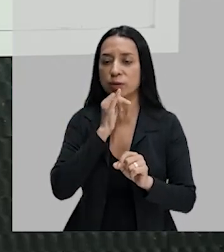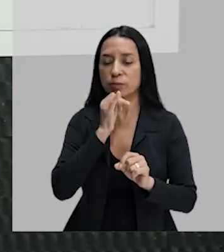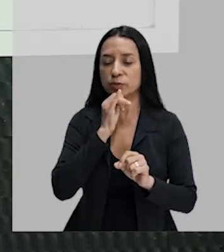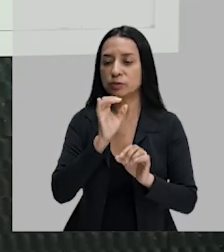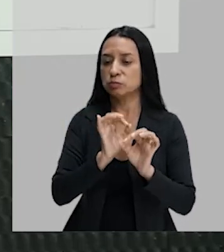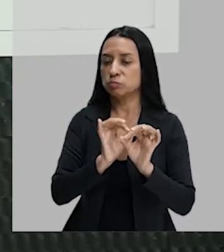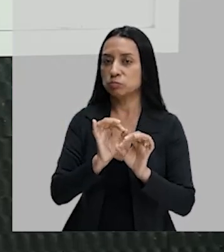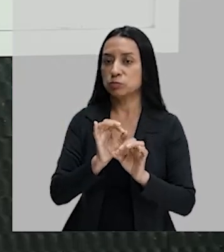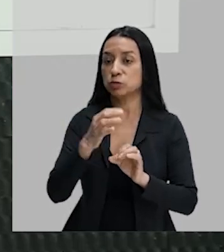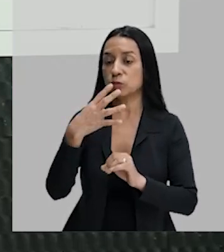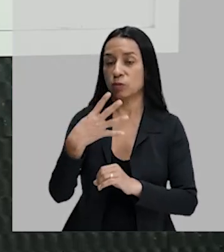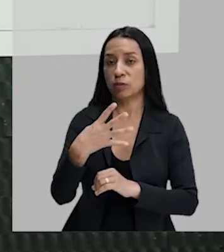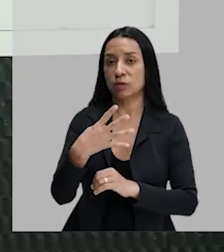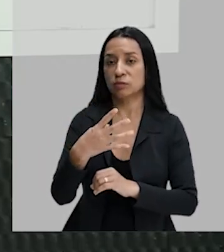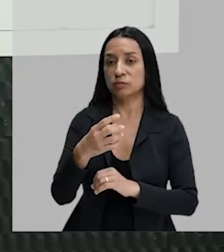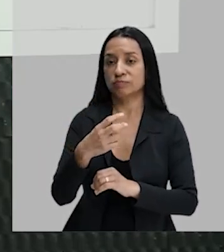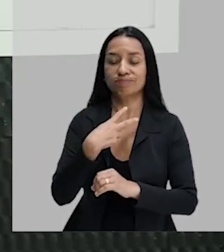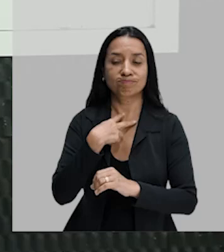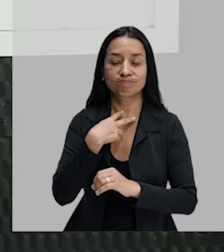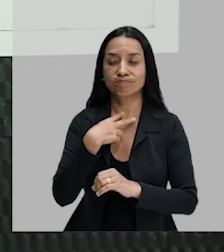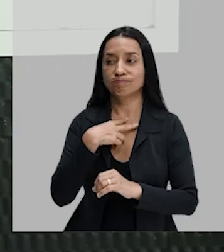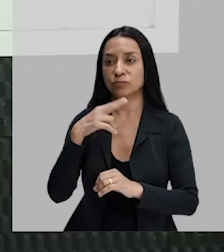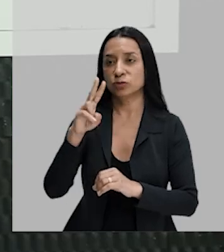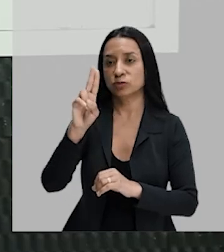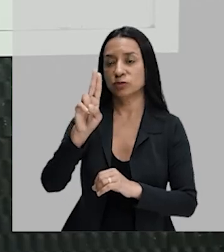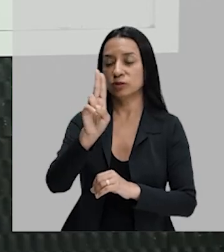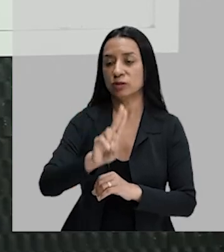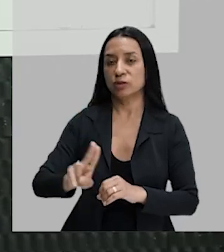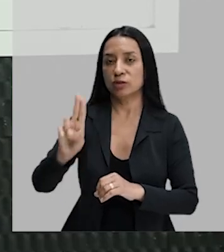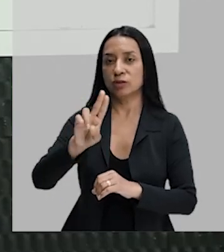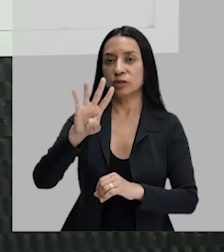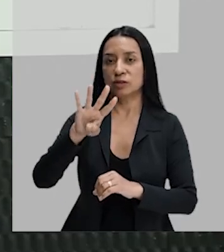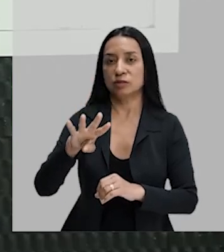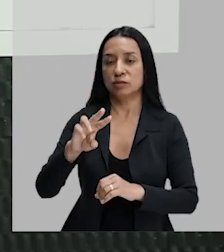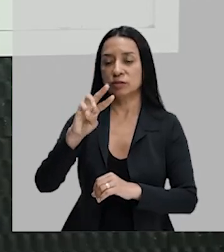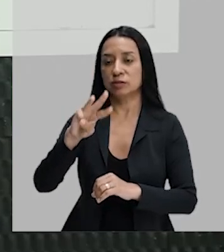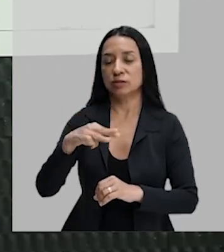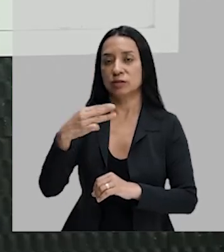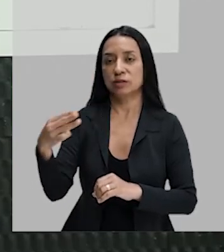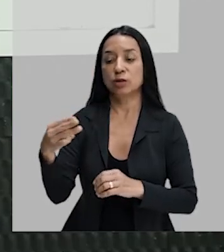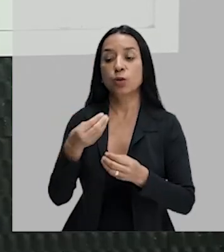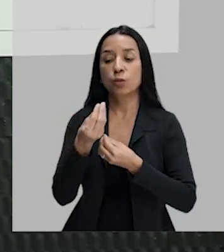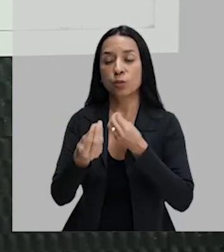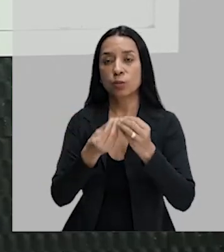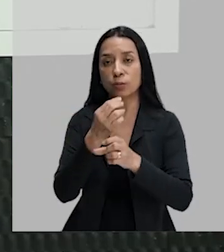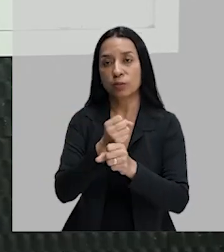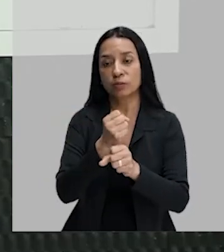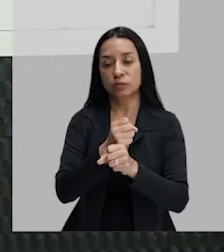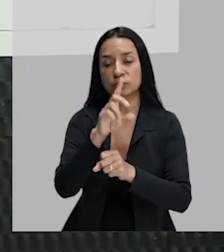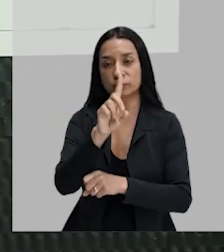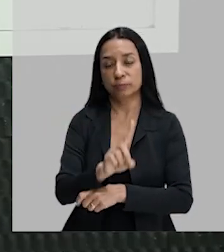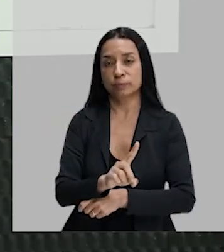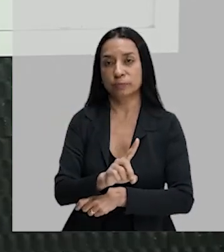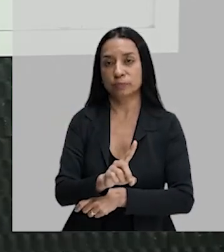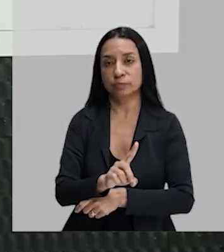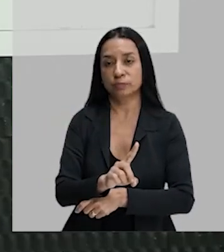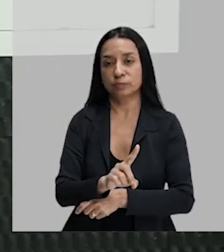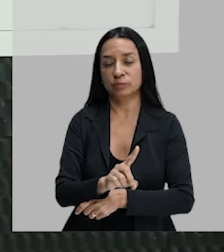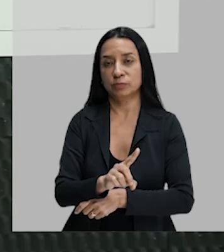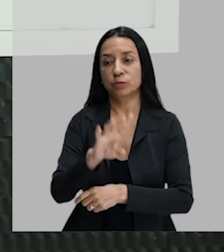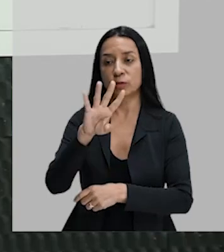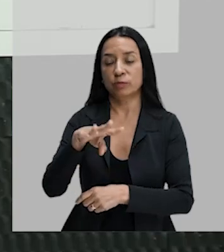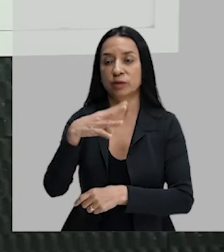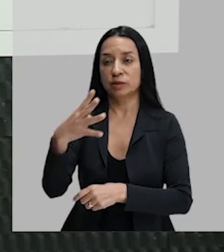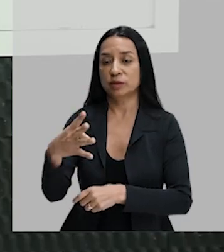você não pode usar essa rir né E aí que que eu devo fazer então por exemplo como é que eu calculo esse determinante aí numa matriz 4 por